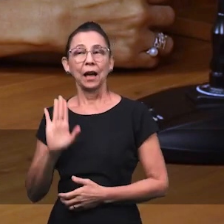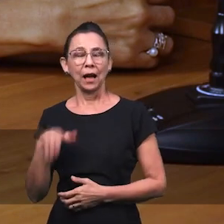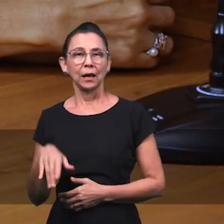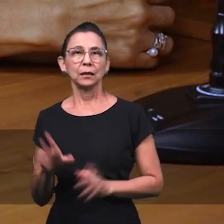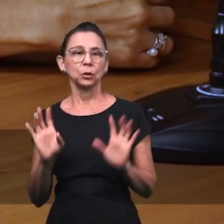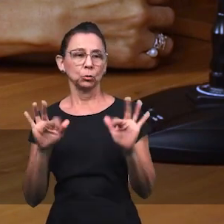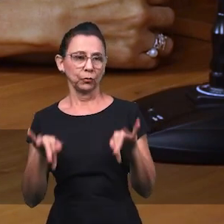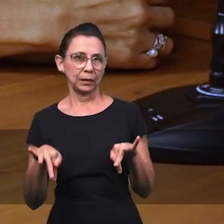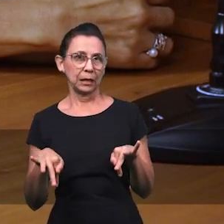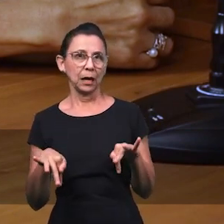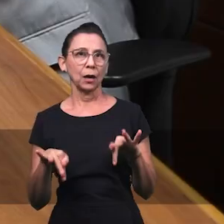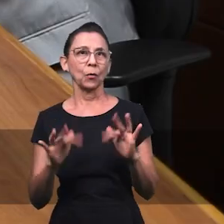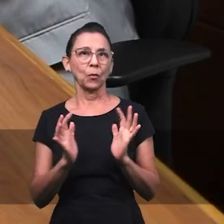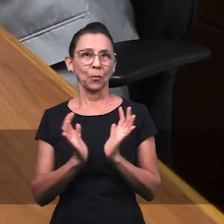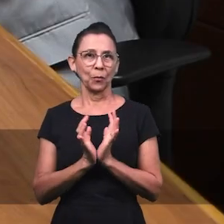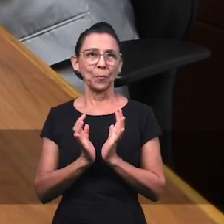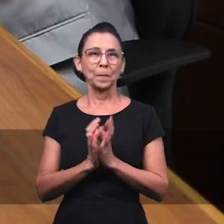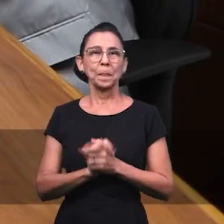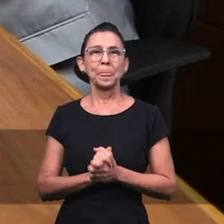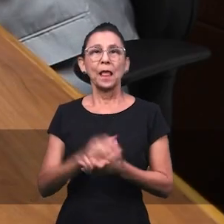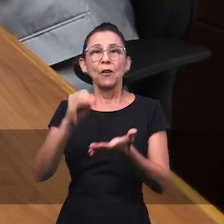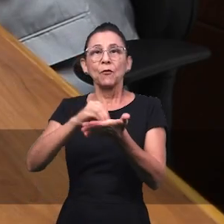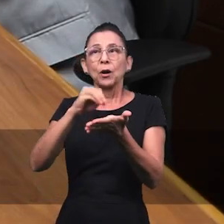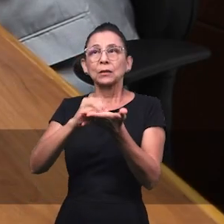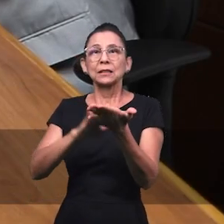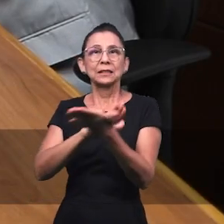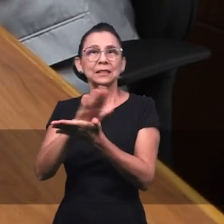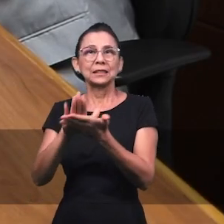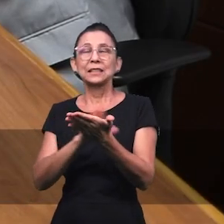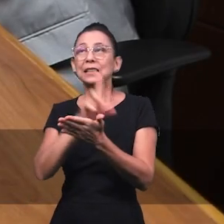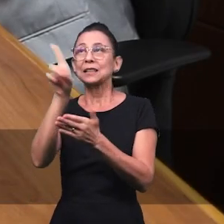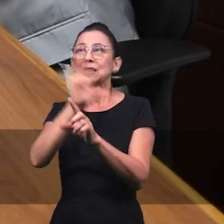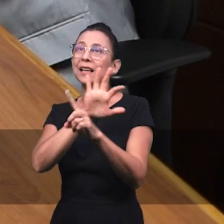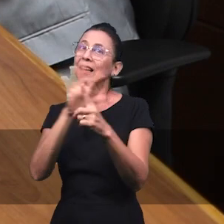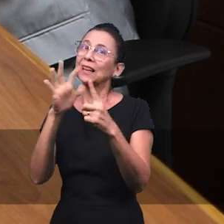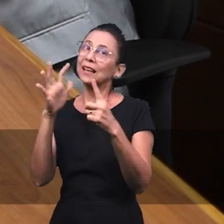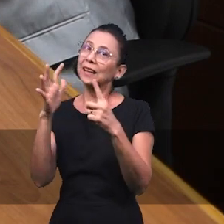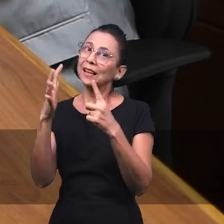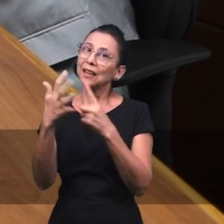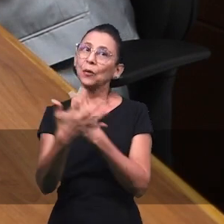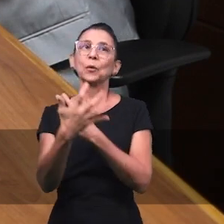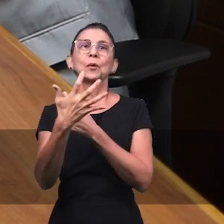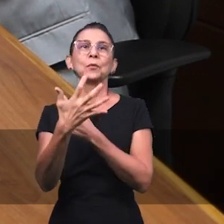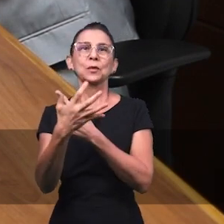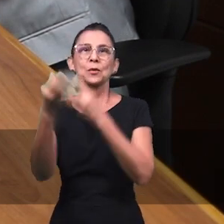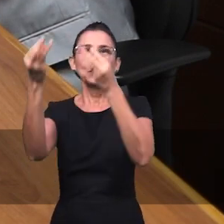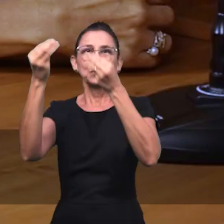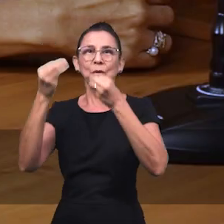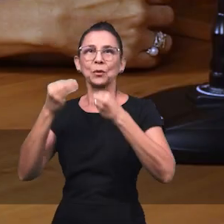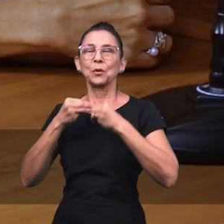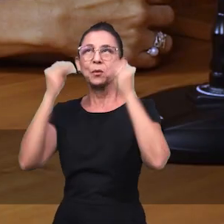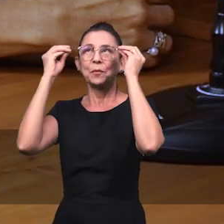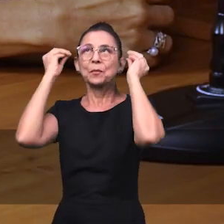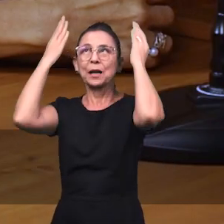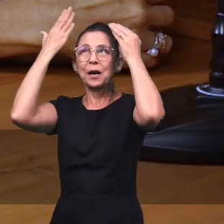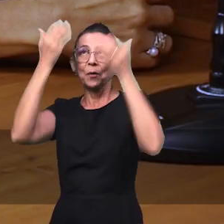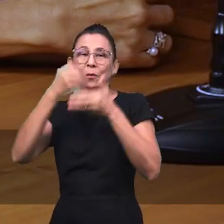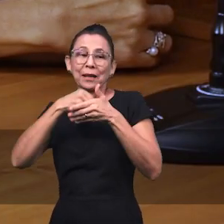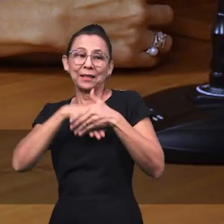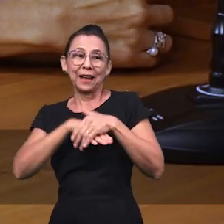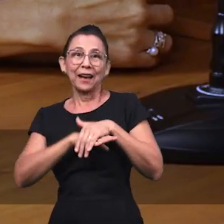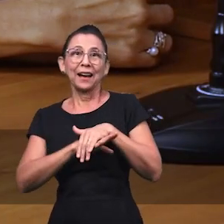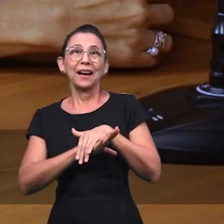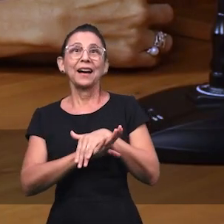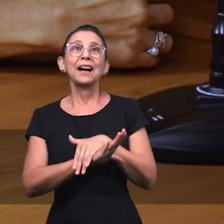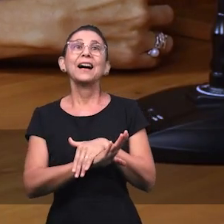final do coro, nada nos faltou. Glória a Deus. Tudo tem pra fé e tem